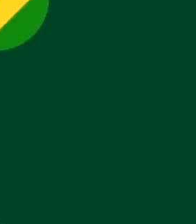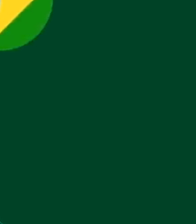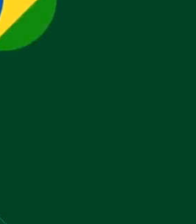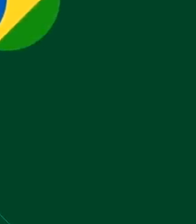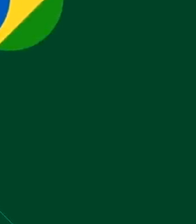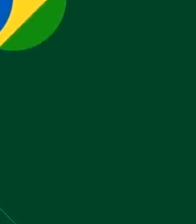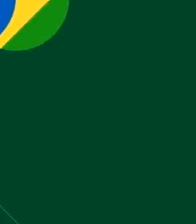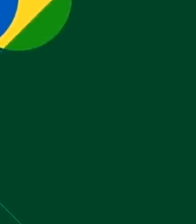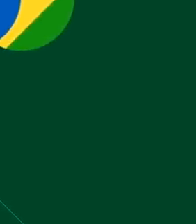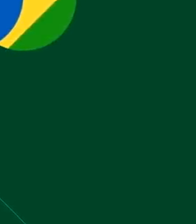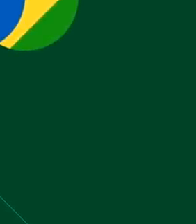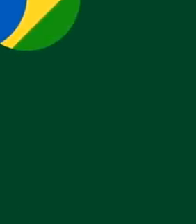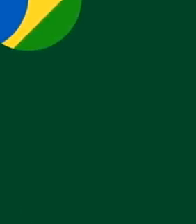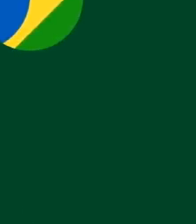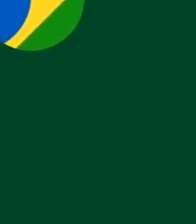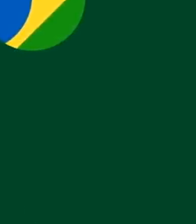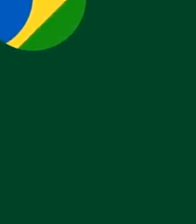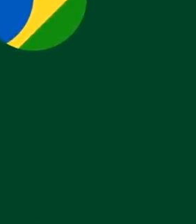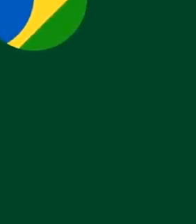Momento Saúde